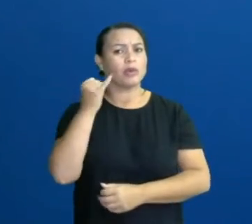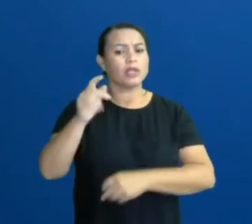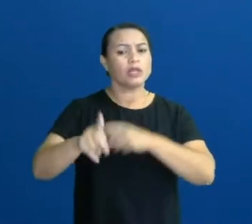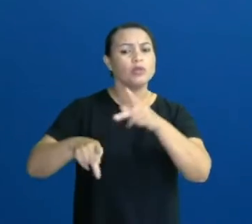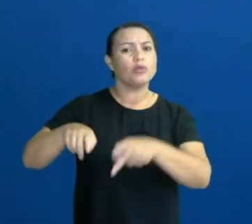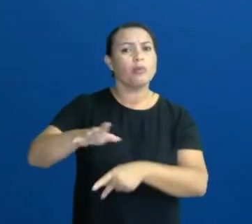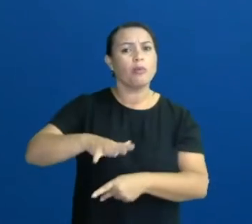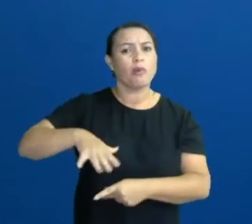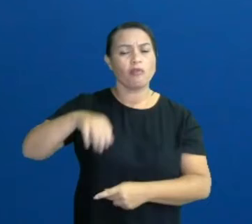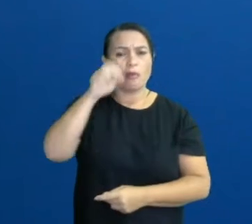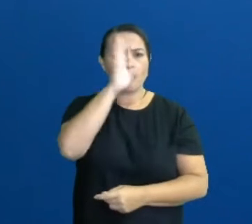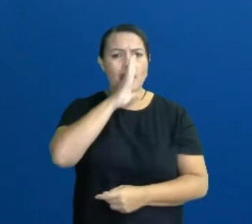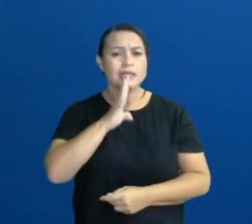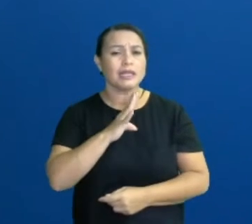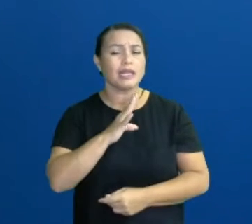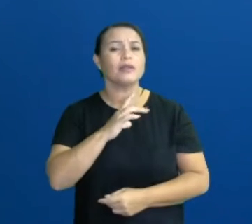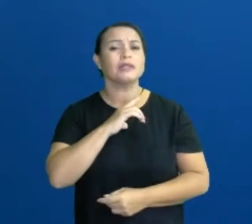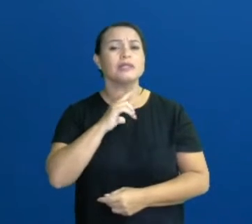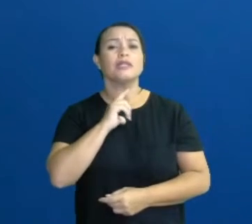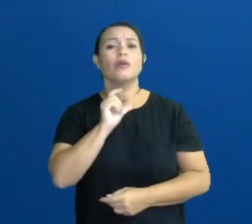se dá a partir da tríade